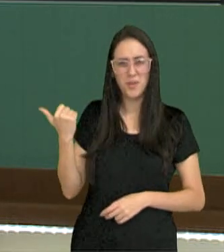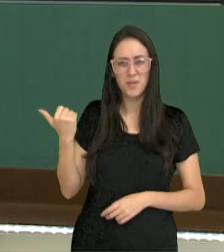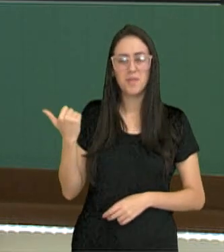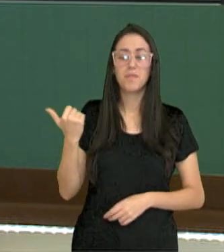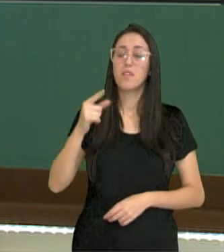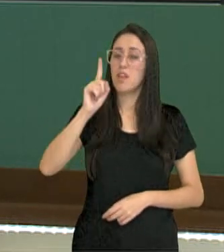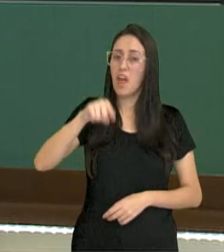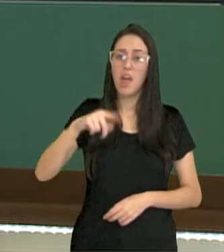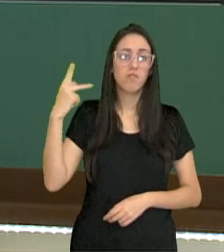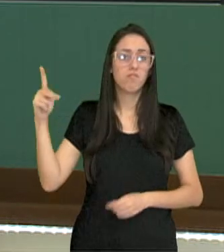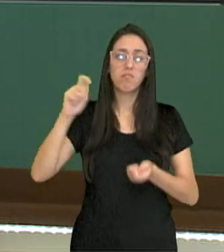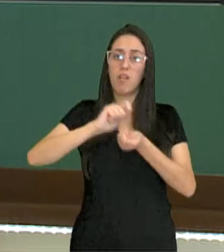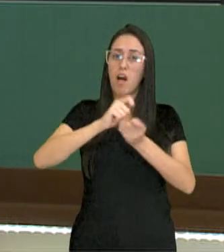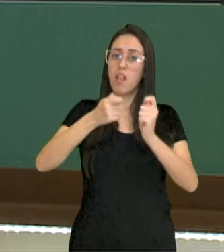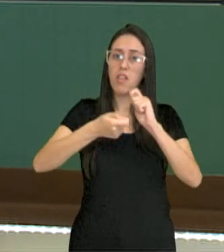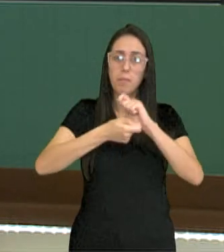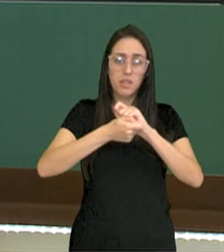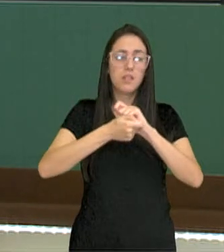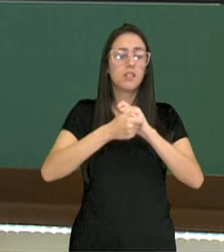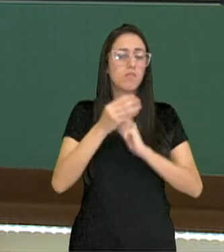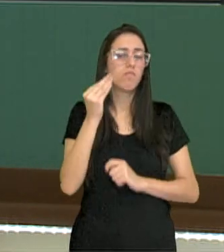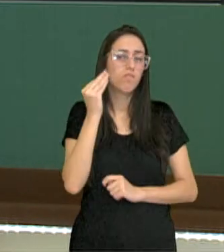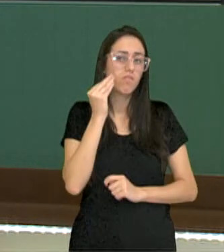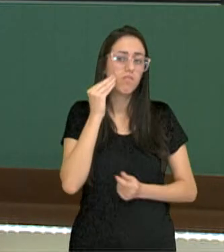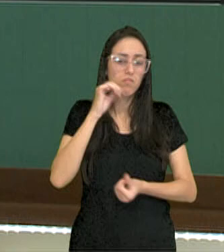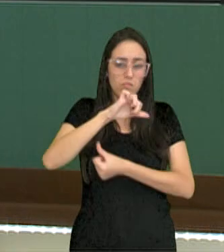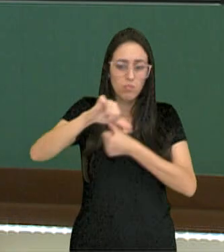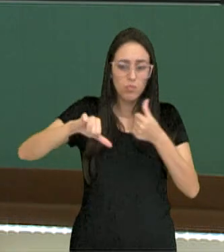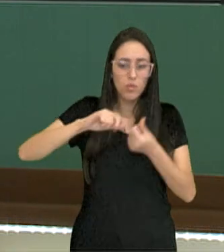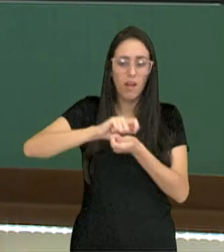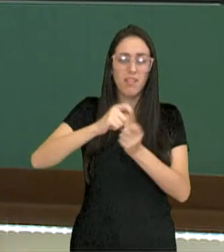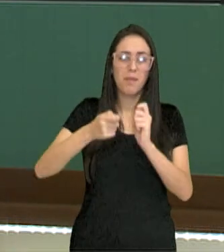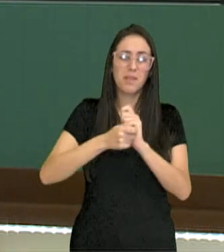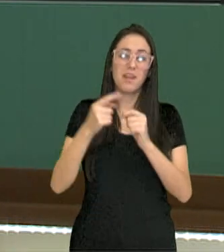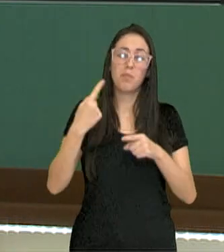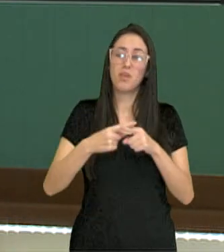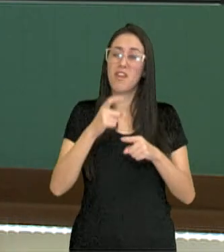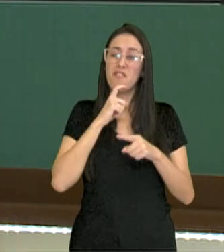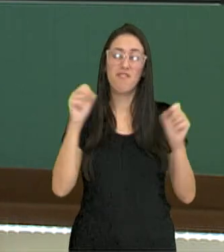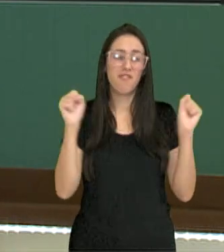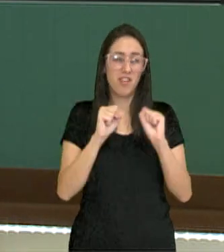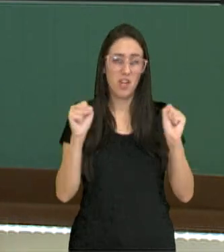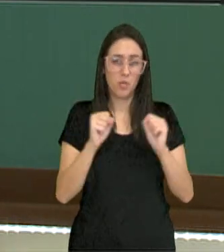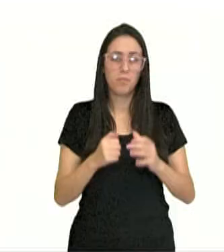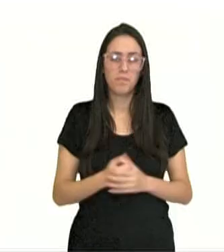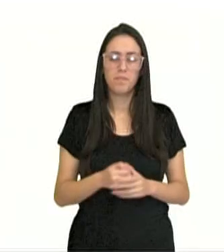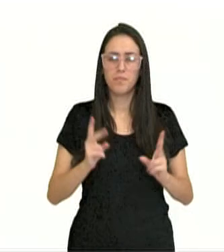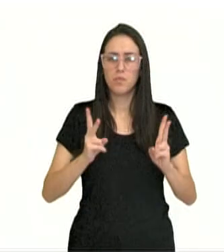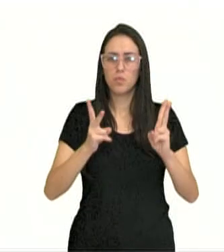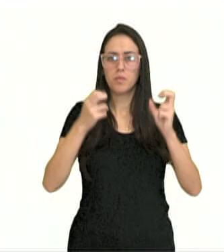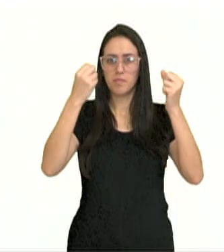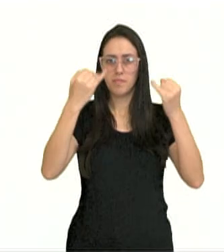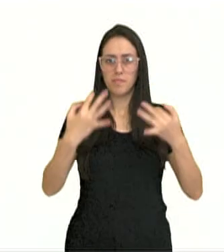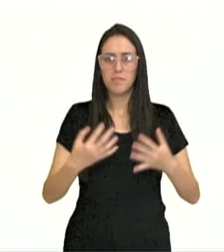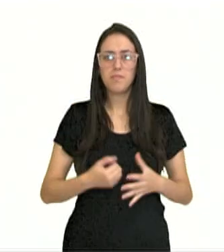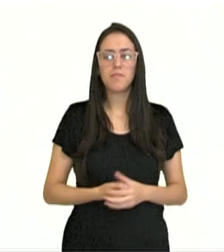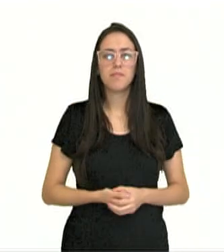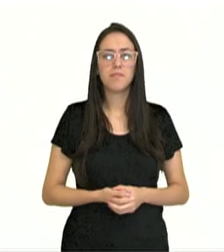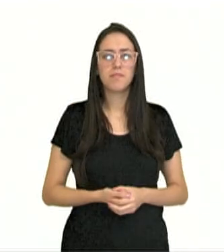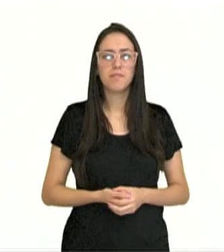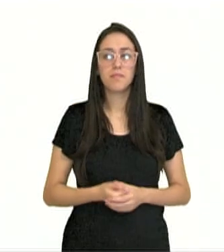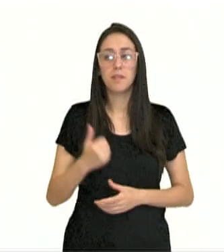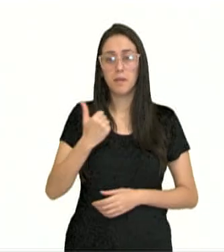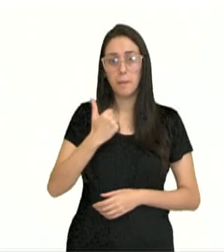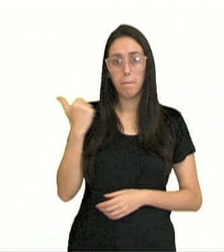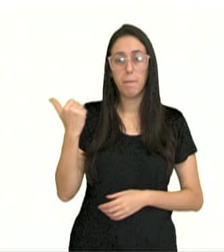essa planta, que esse vegetal tem para essas temperaturas. Vamos continuar falando um pouquinho sobre elas. Então,